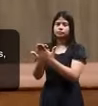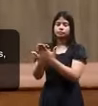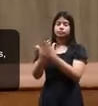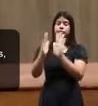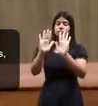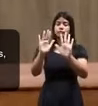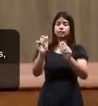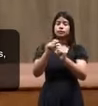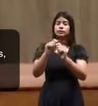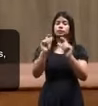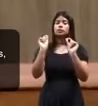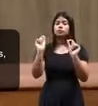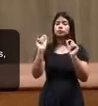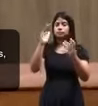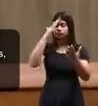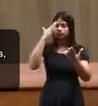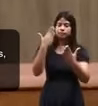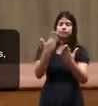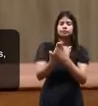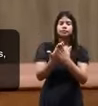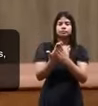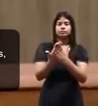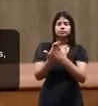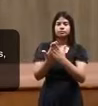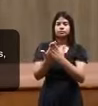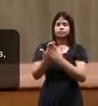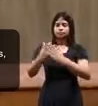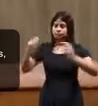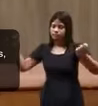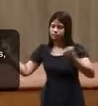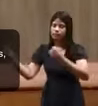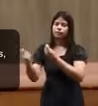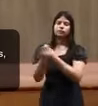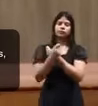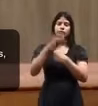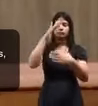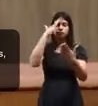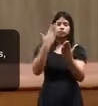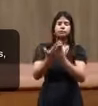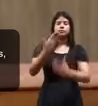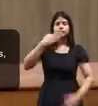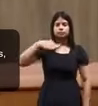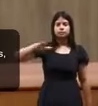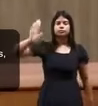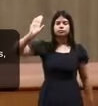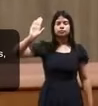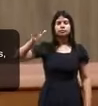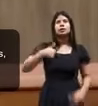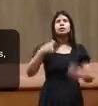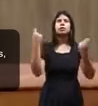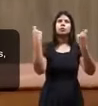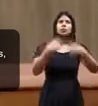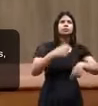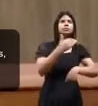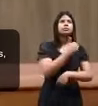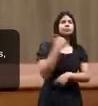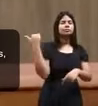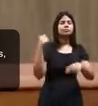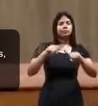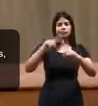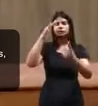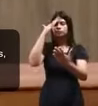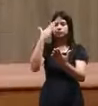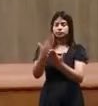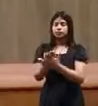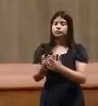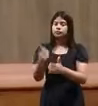fizeram o quê? Crendo-as. E eles fizeram o quê? Abraçando-as. Abraçaram a promessa. Nem que eu morra, mas eu acredito. Vocês